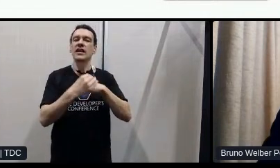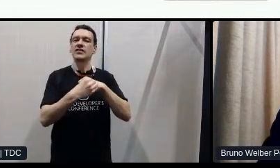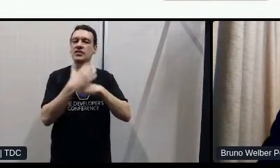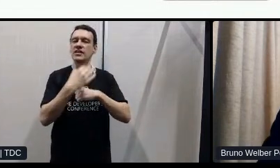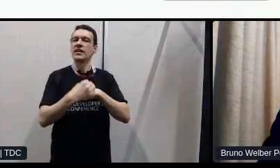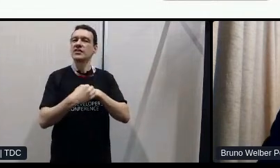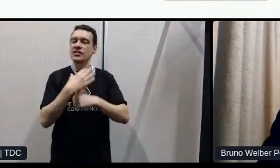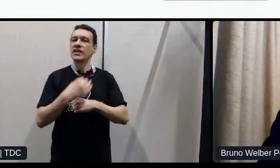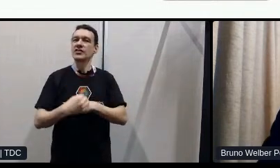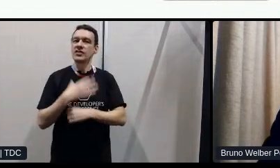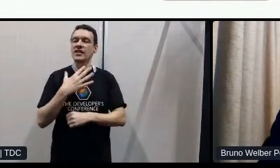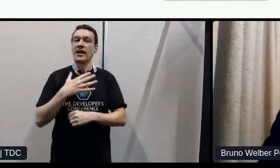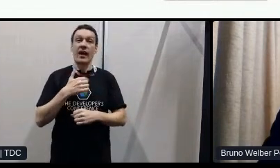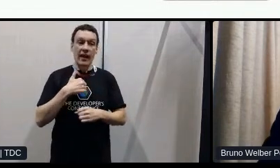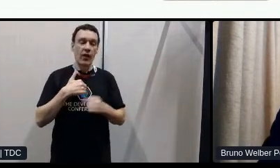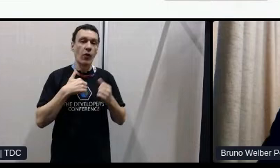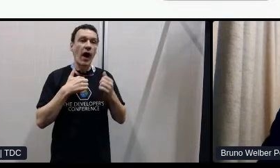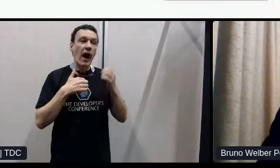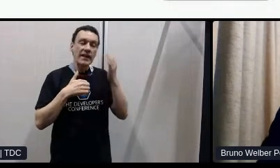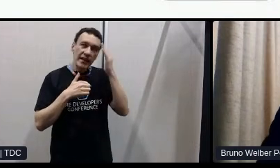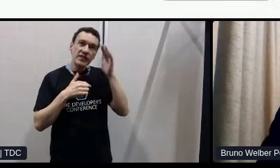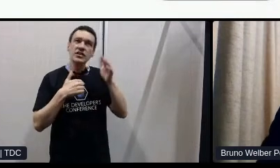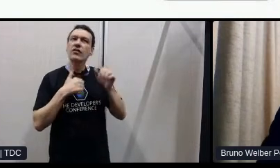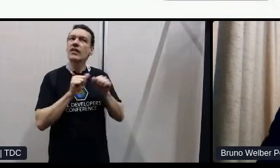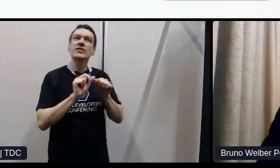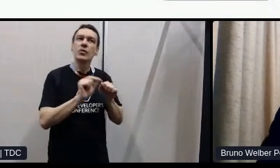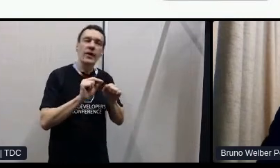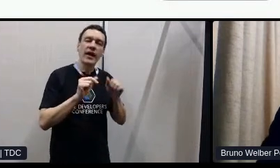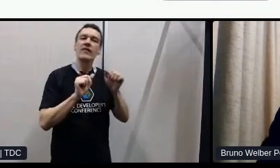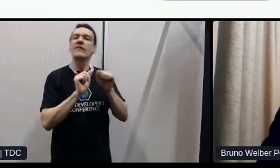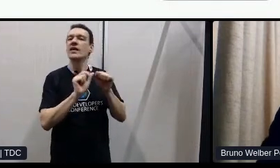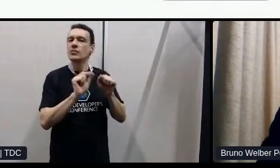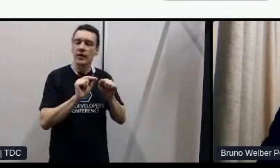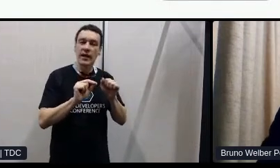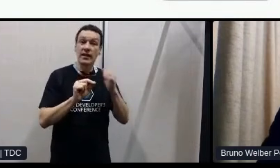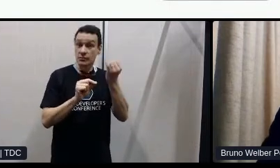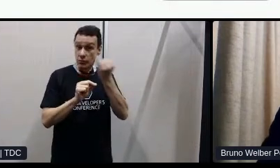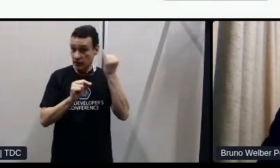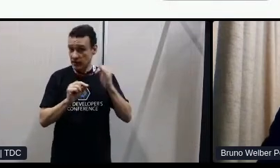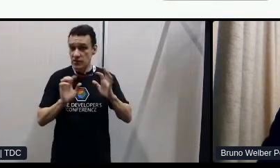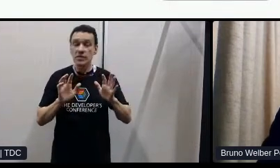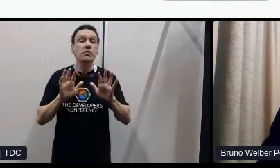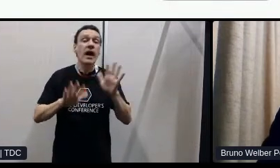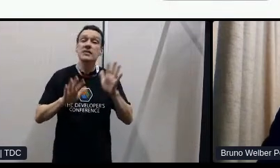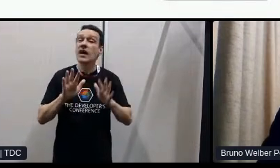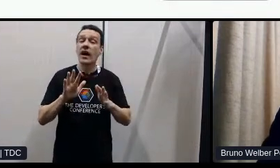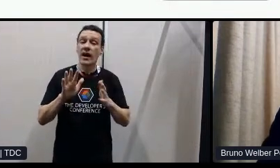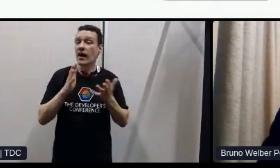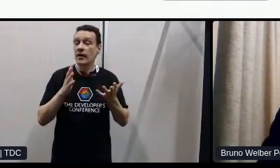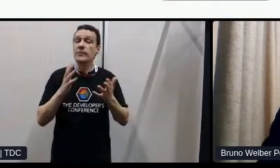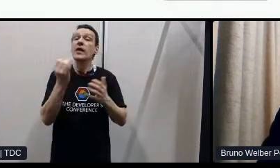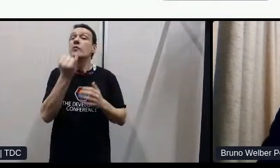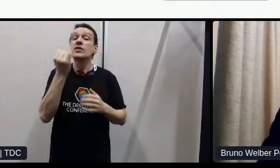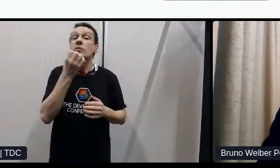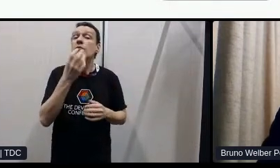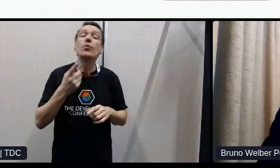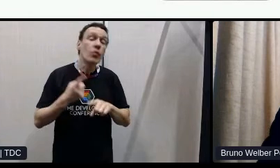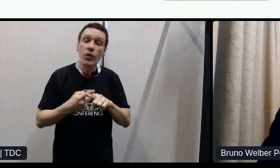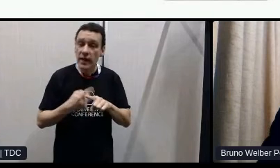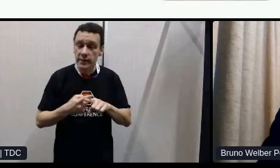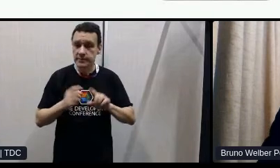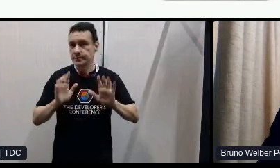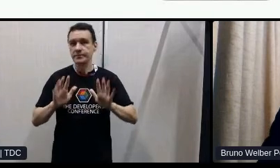como interagir com aquele componente. Qual a relevância disso? Nós temos uma possibilidade de, por